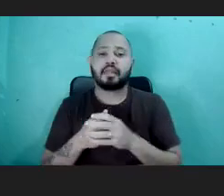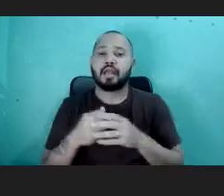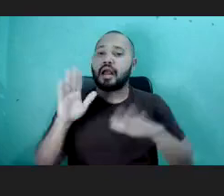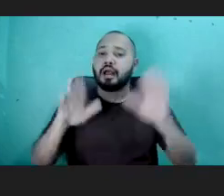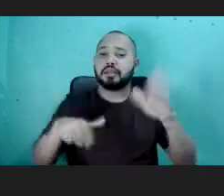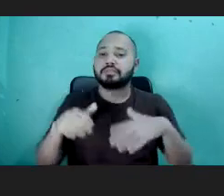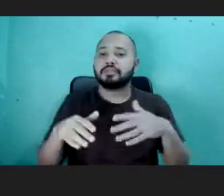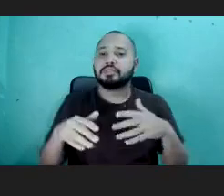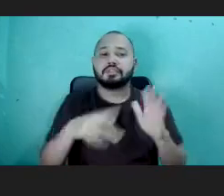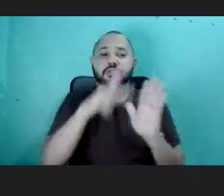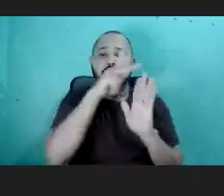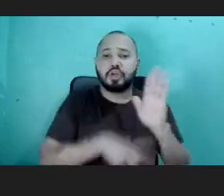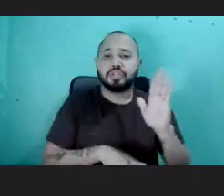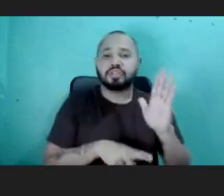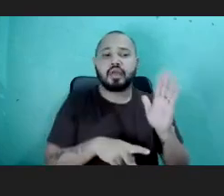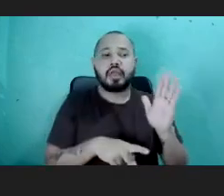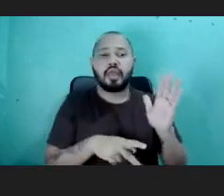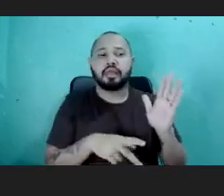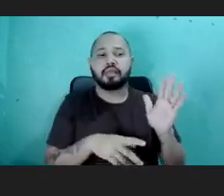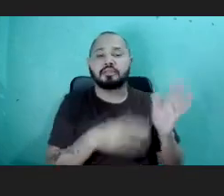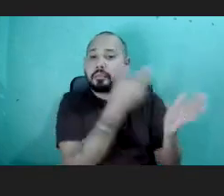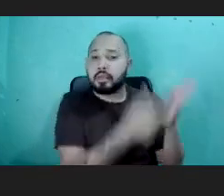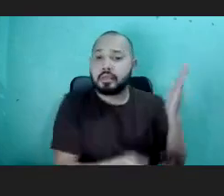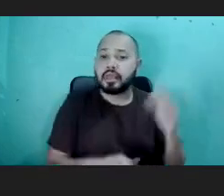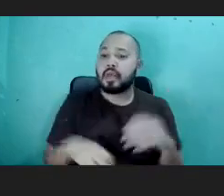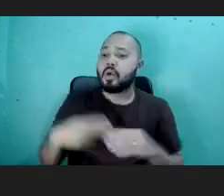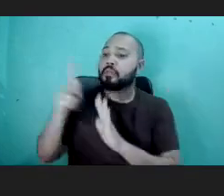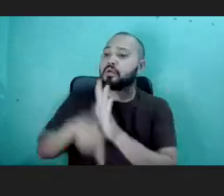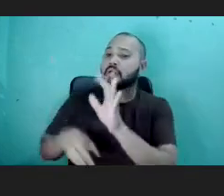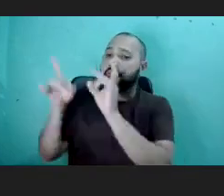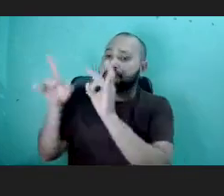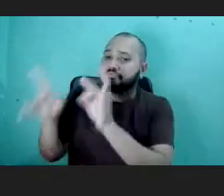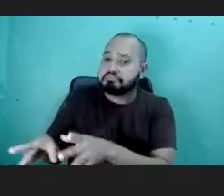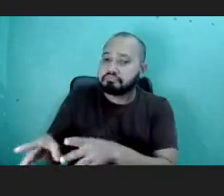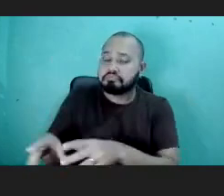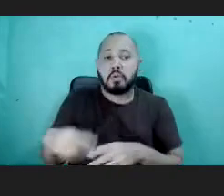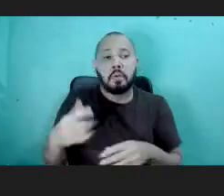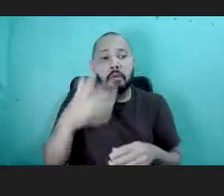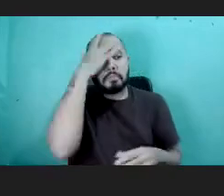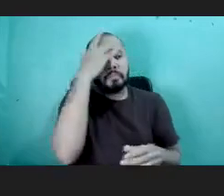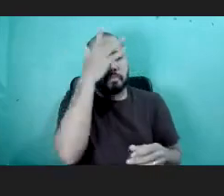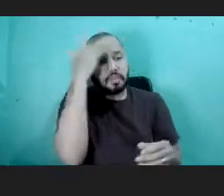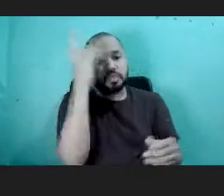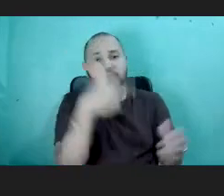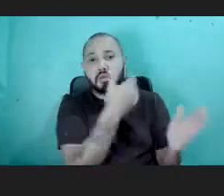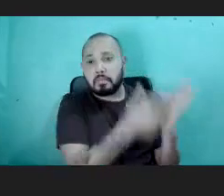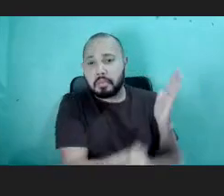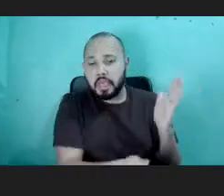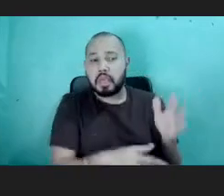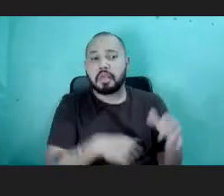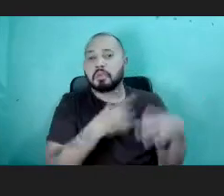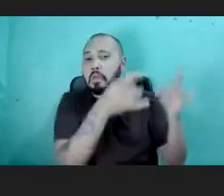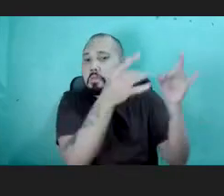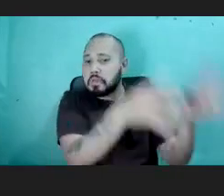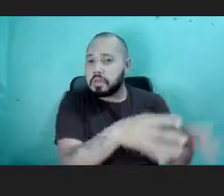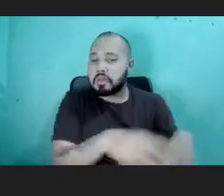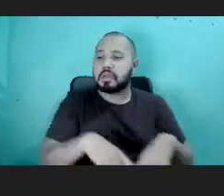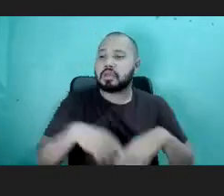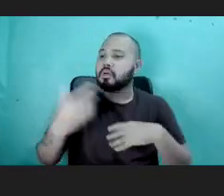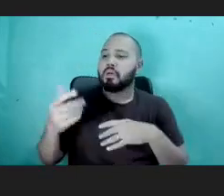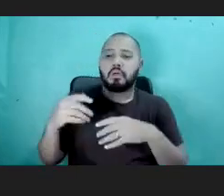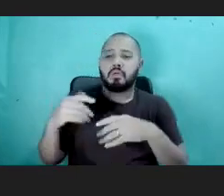projetos ou abandonar projetos, eu perco pessoas ou eu abandono pessoas, eu perco emprego ou eu abandono emprego,